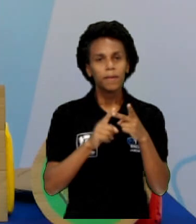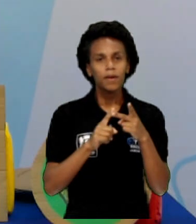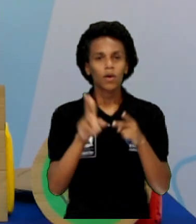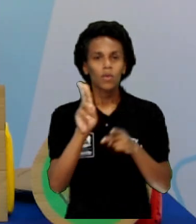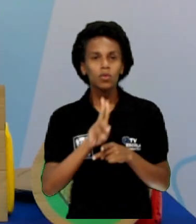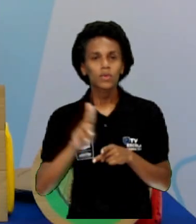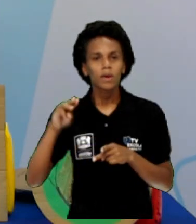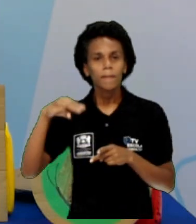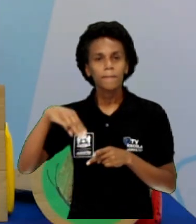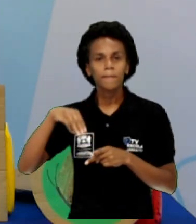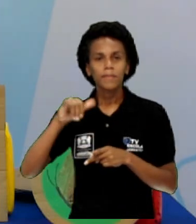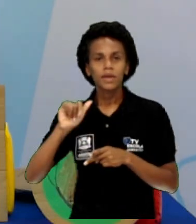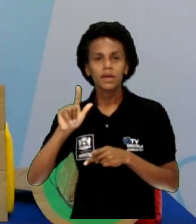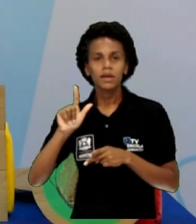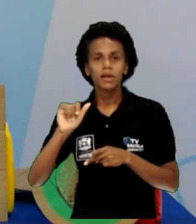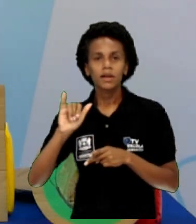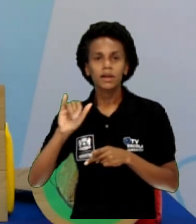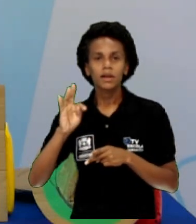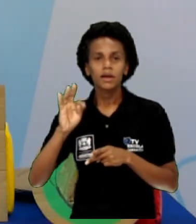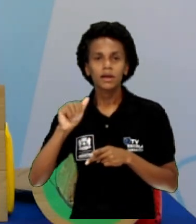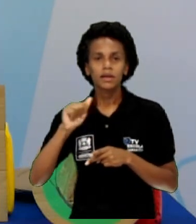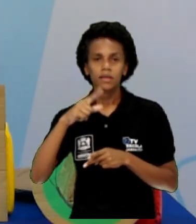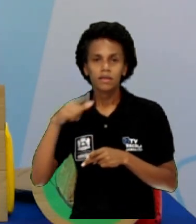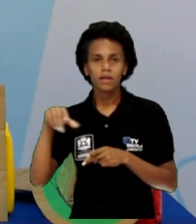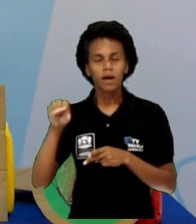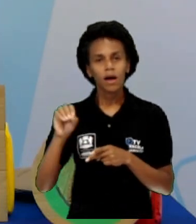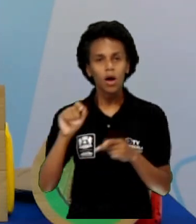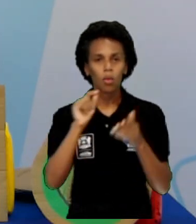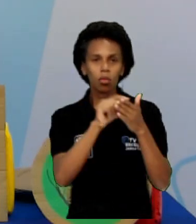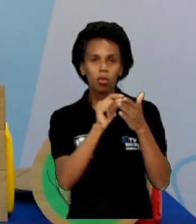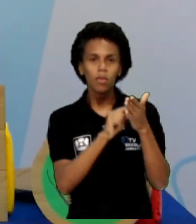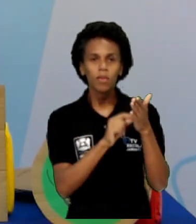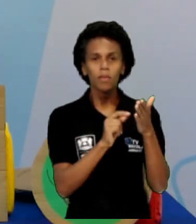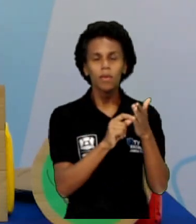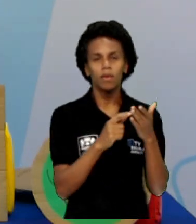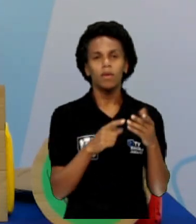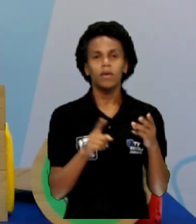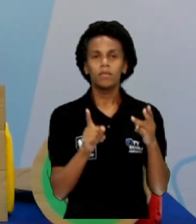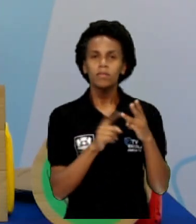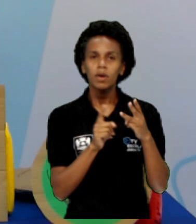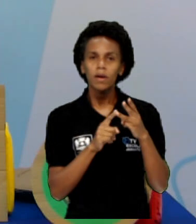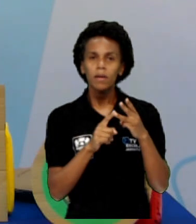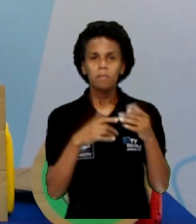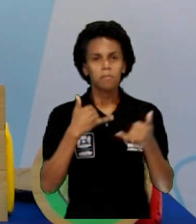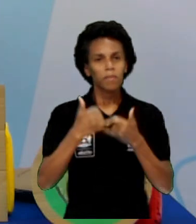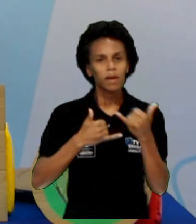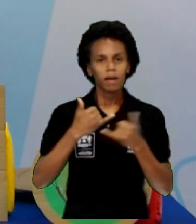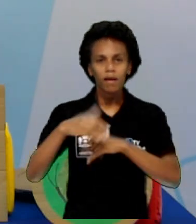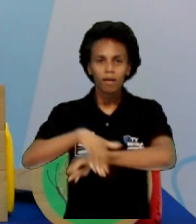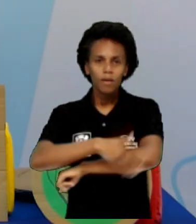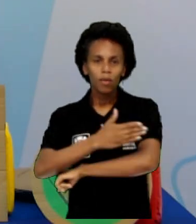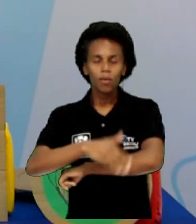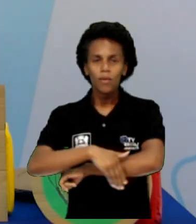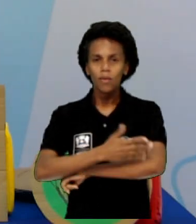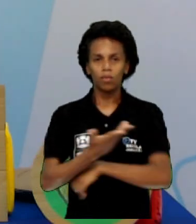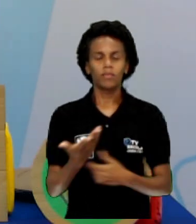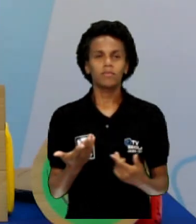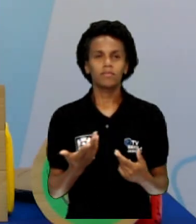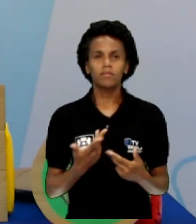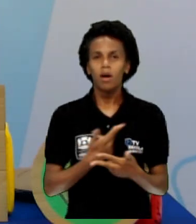rua, tivemos a releitura de Matisse. Tem vários